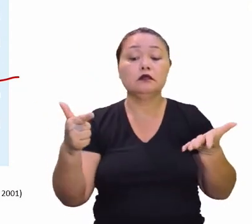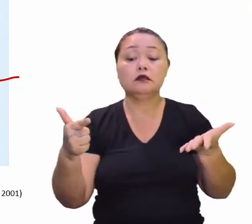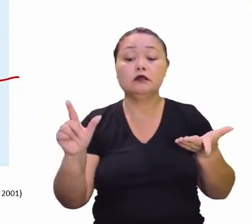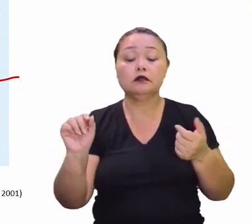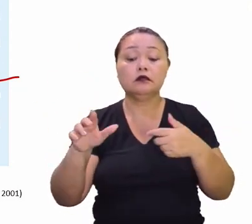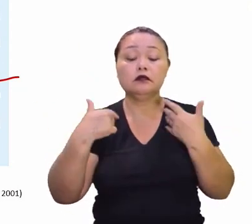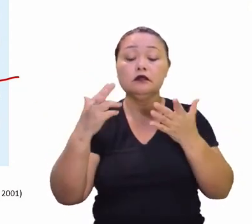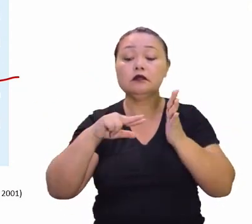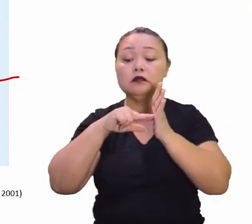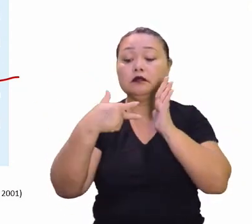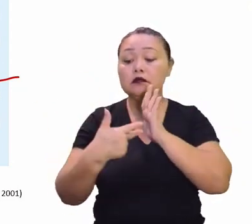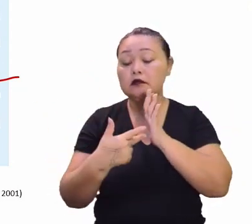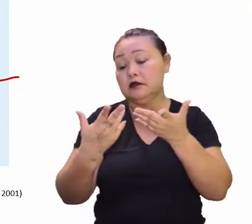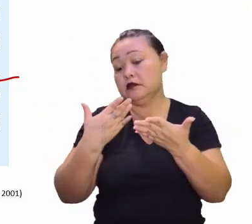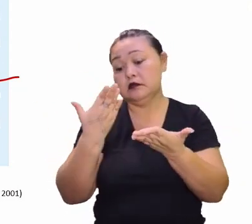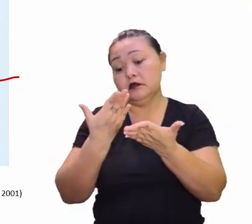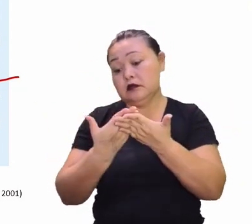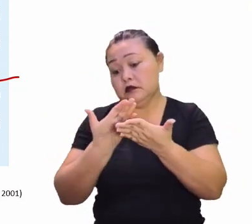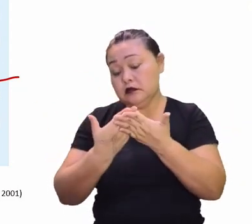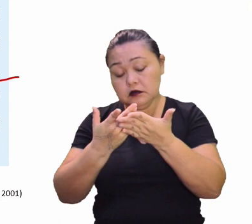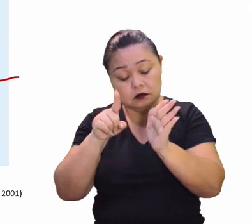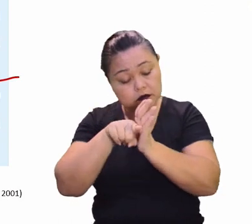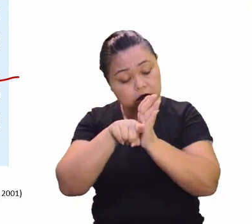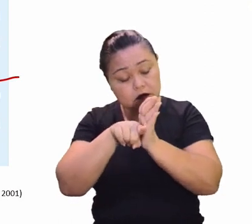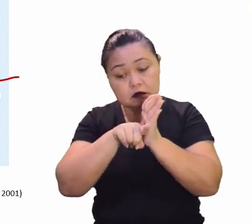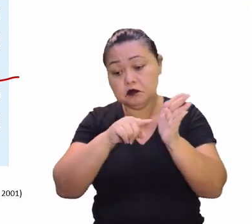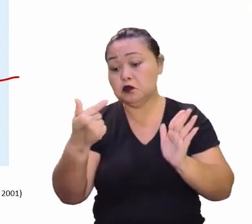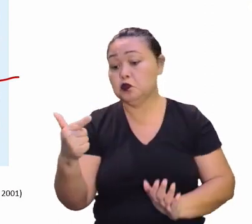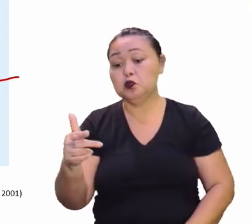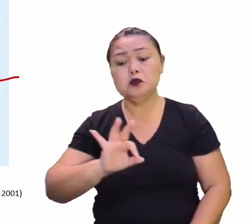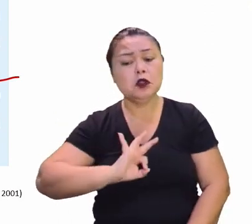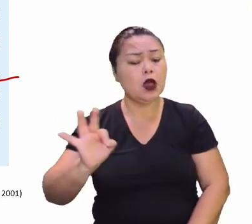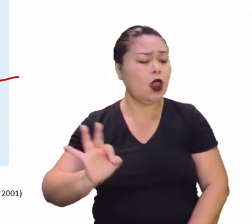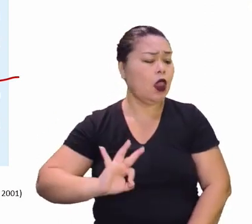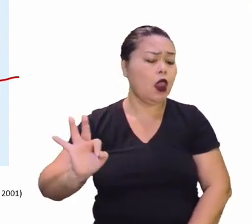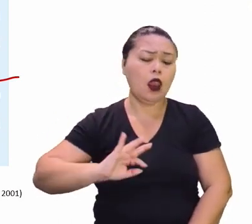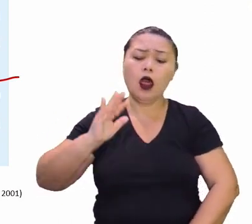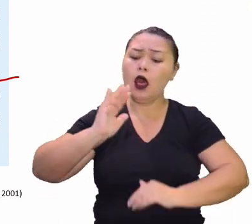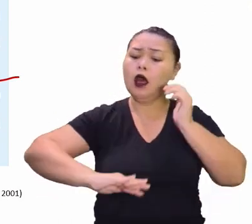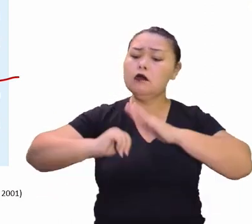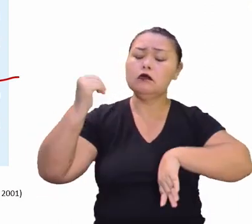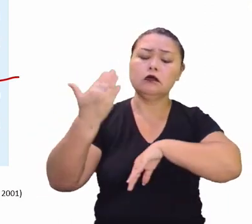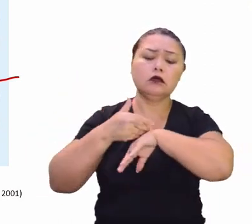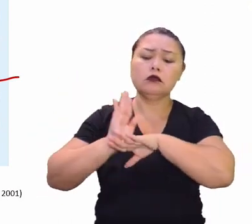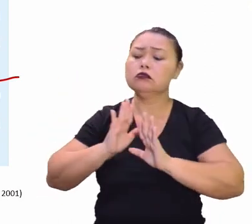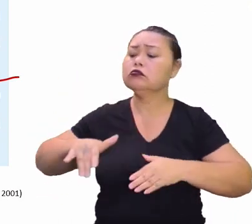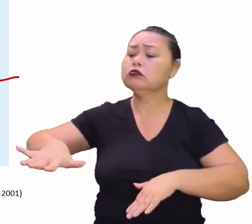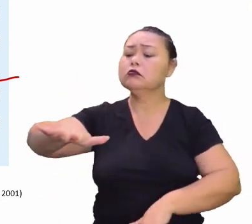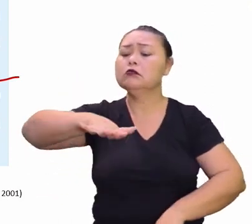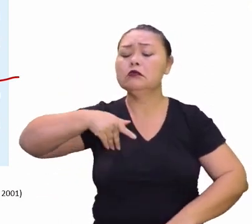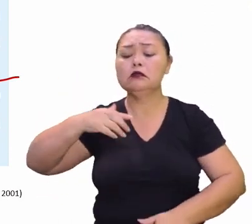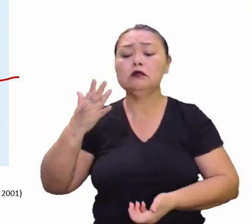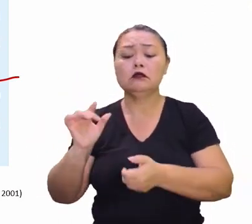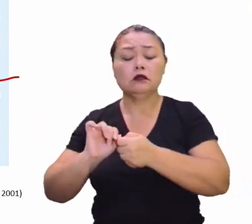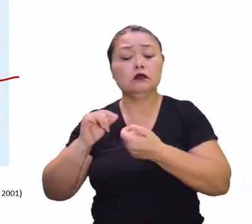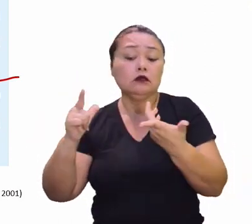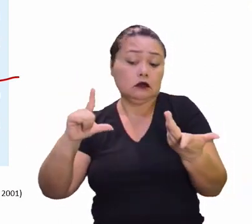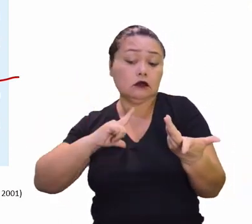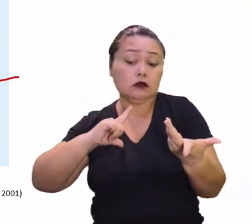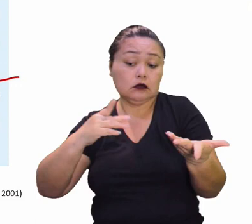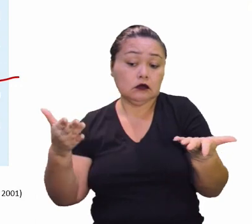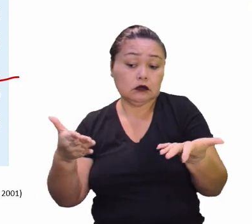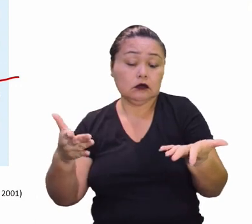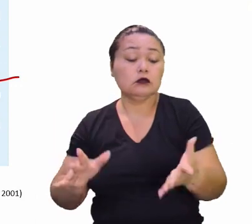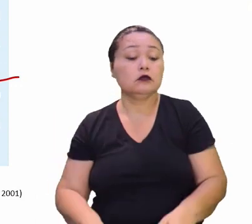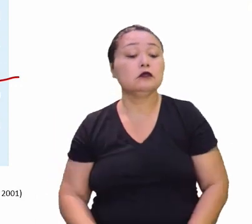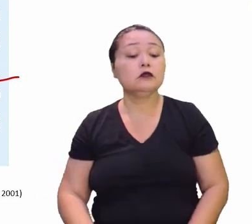tinha os significativos estudos e pesquisas, nem profissões destas áreas, como hoje se